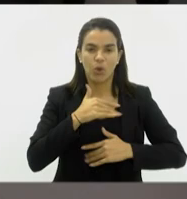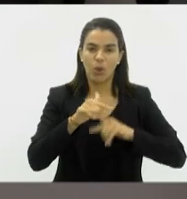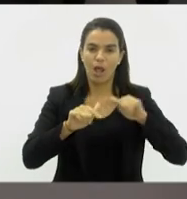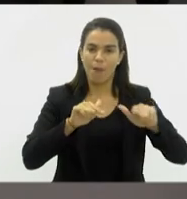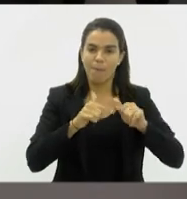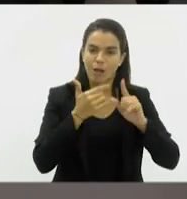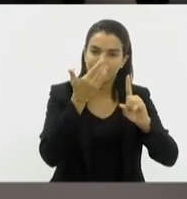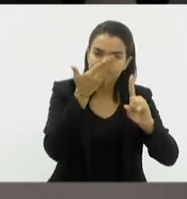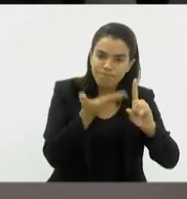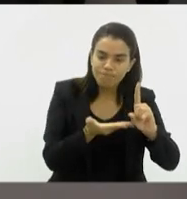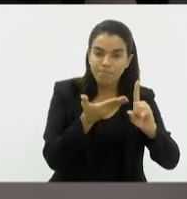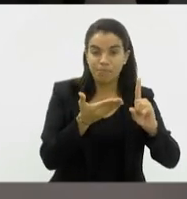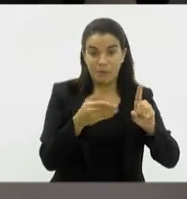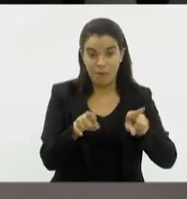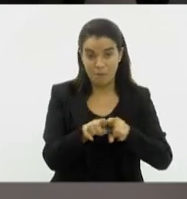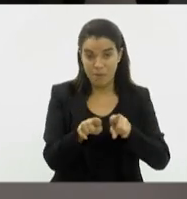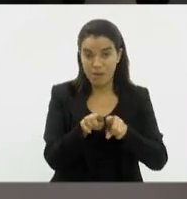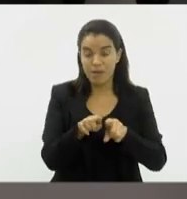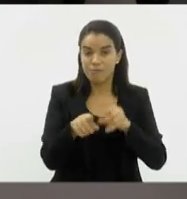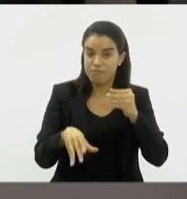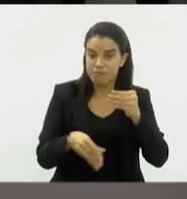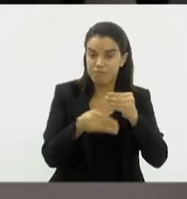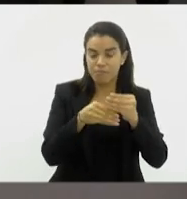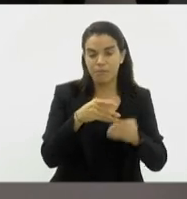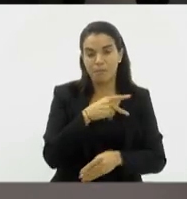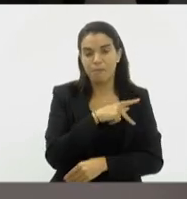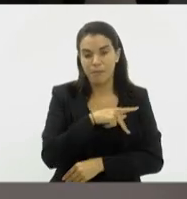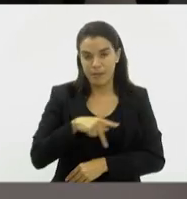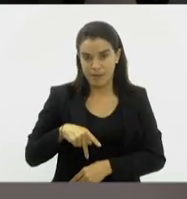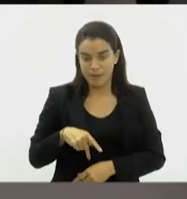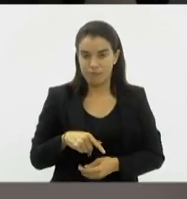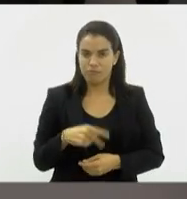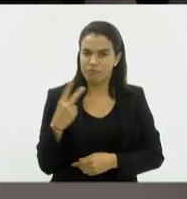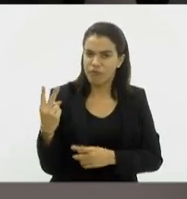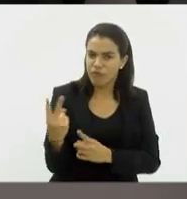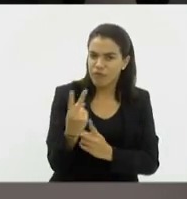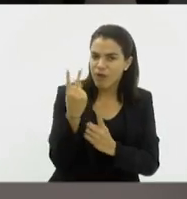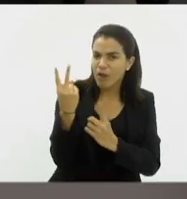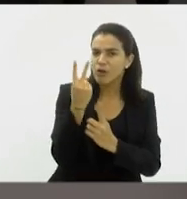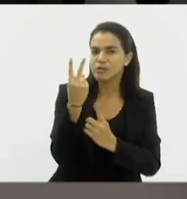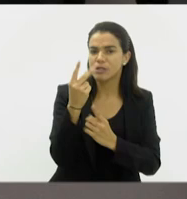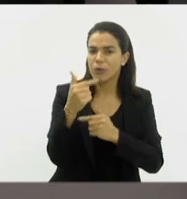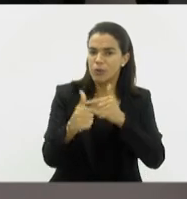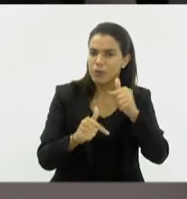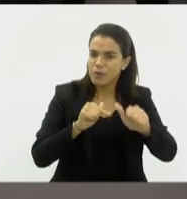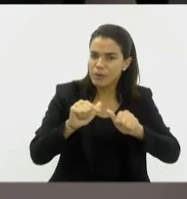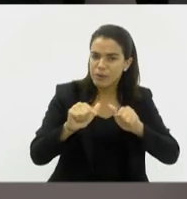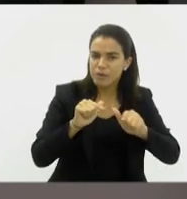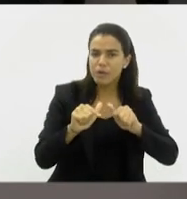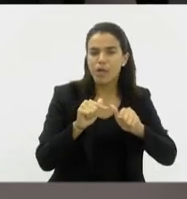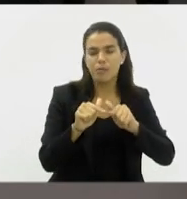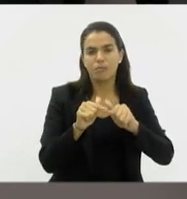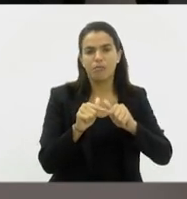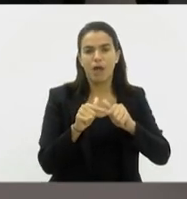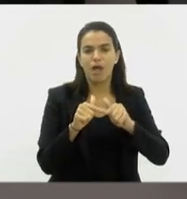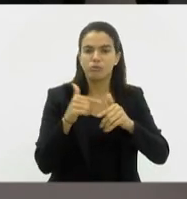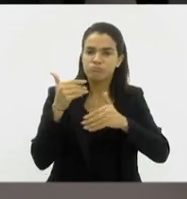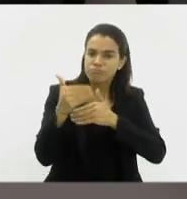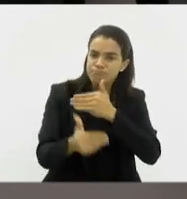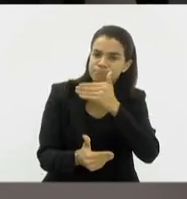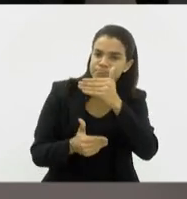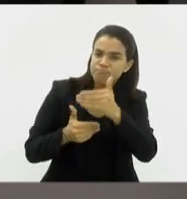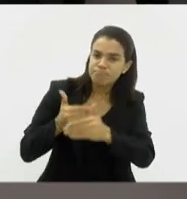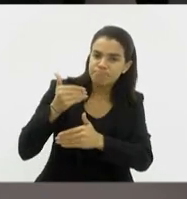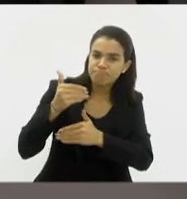dizer deputada presidenta que nesse sentido eu queria valorizar o trabalho de vossa excelência construído ao longo